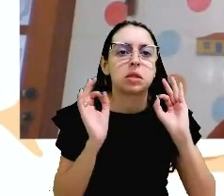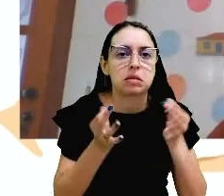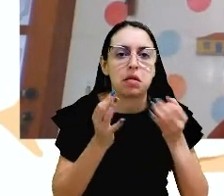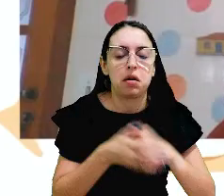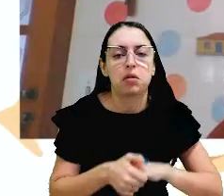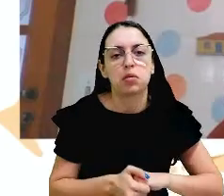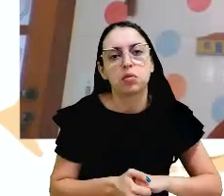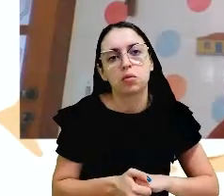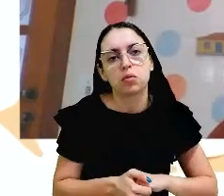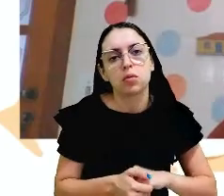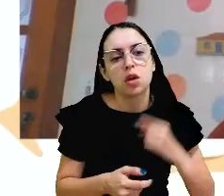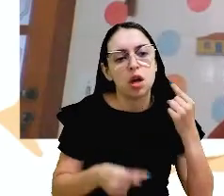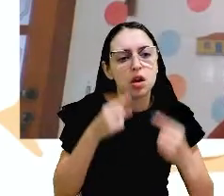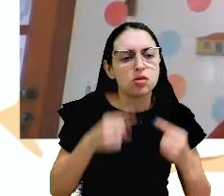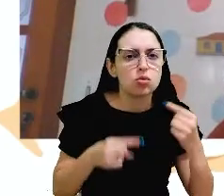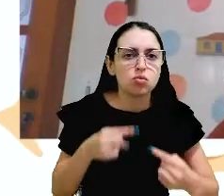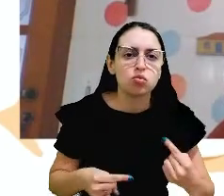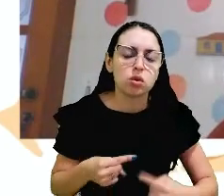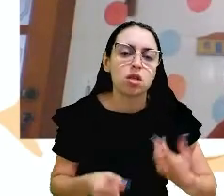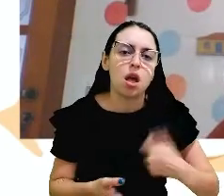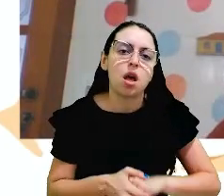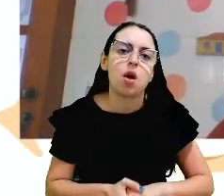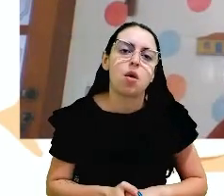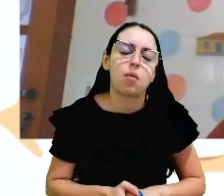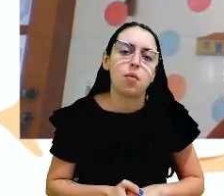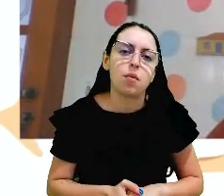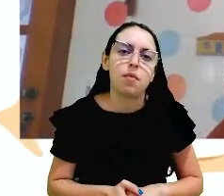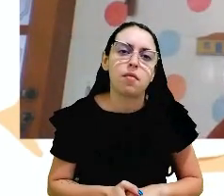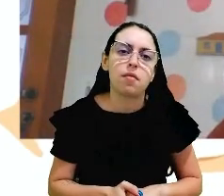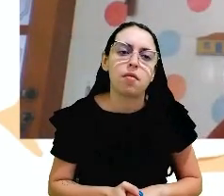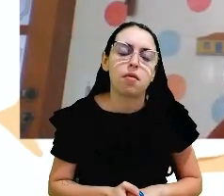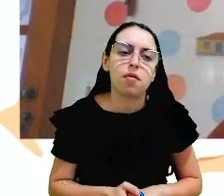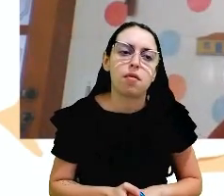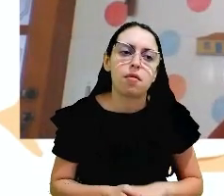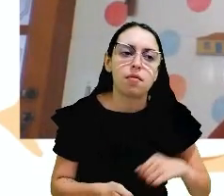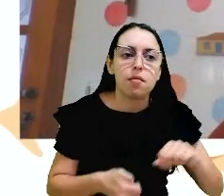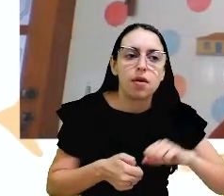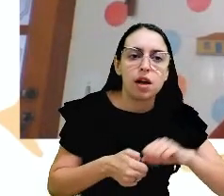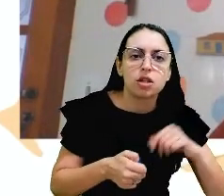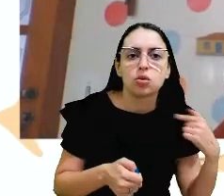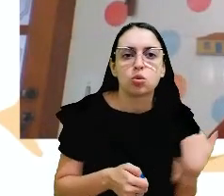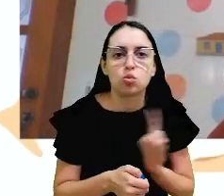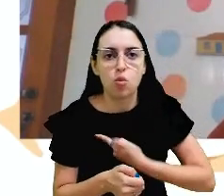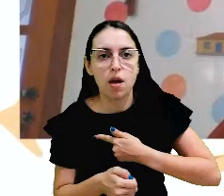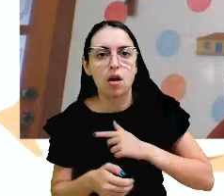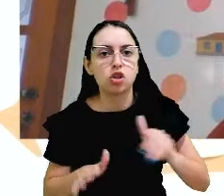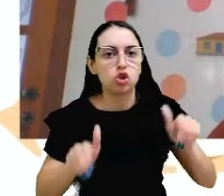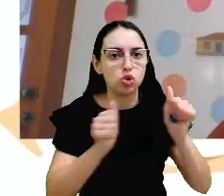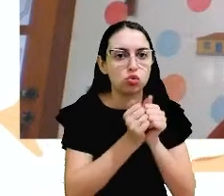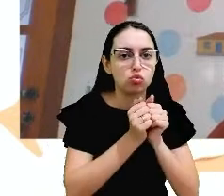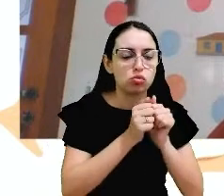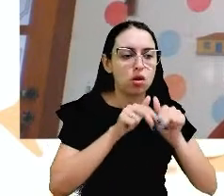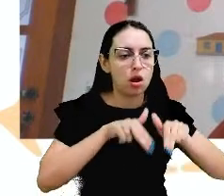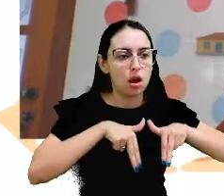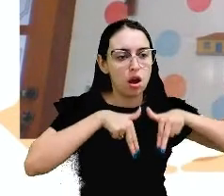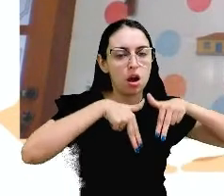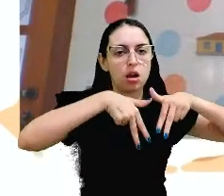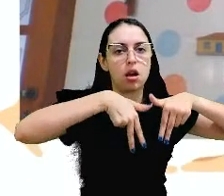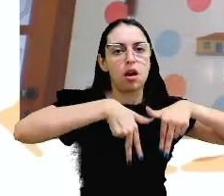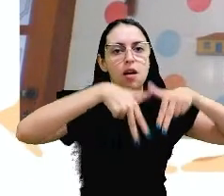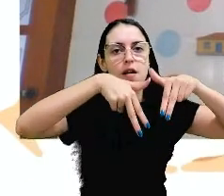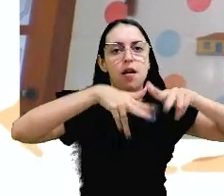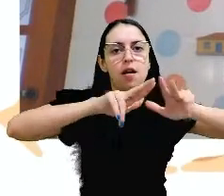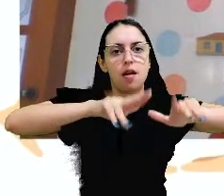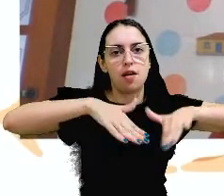correta, porque a discussão, o debate, faz com que nós possamos caminhar juntas e para que